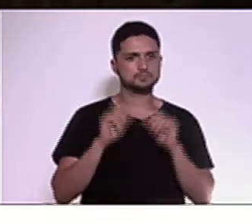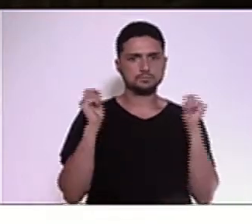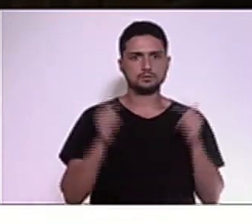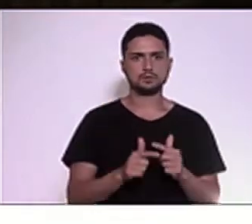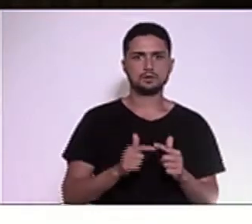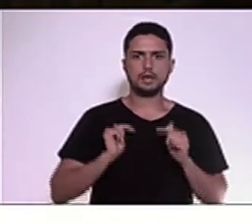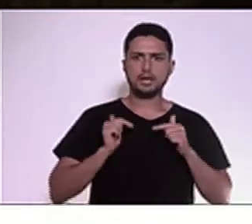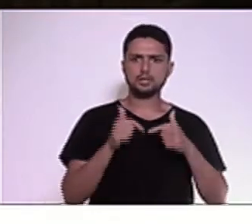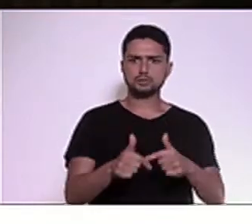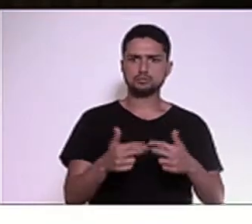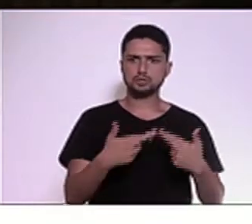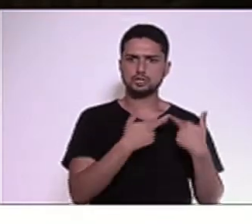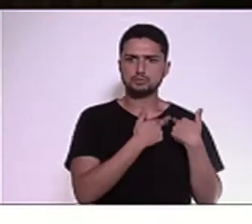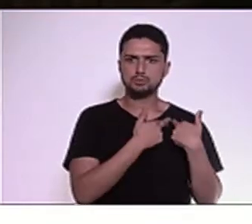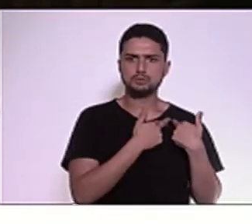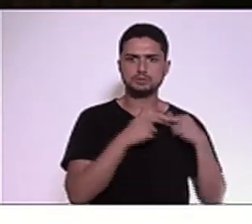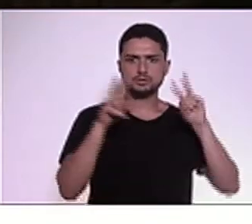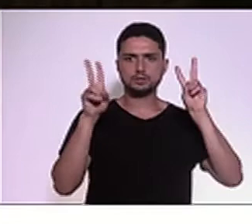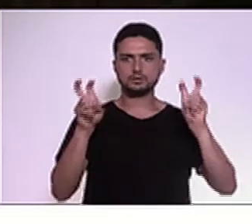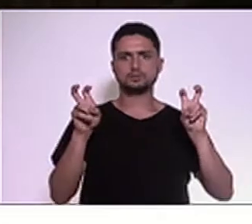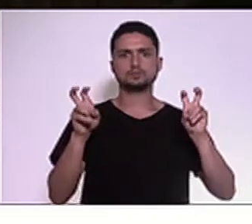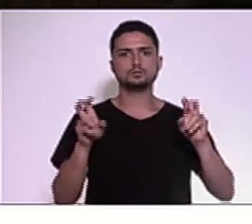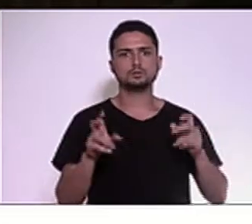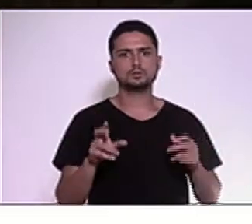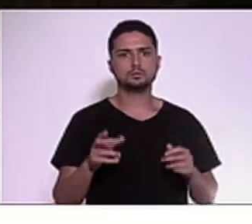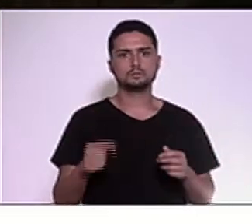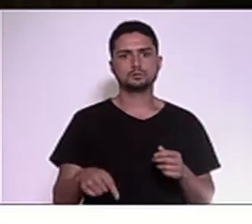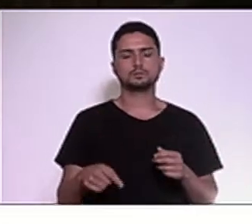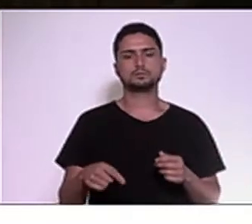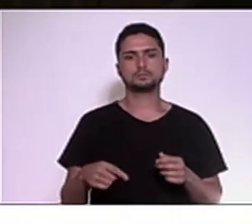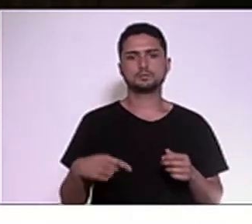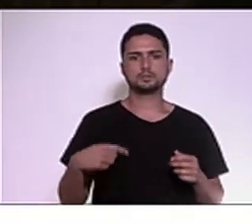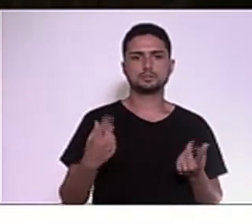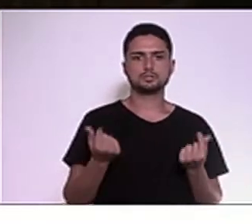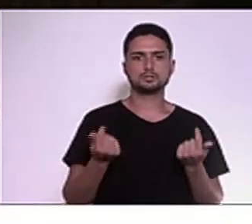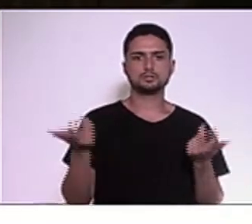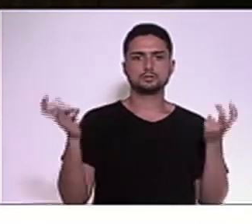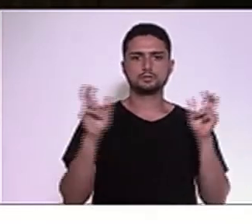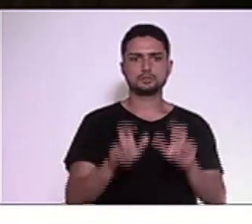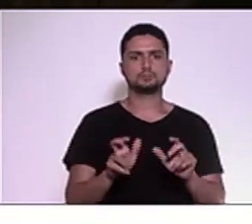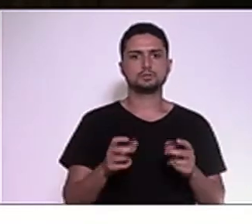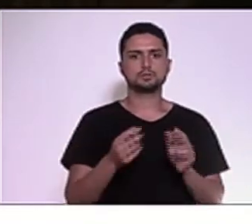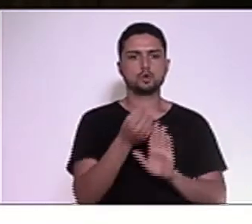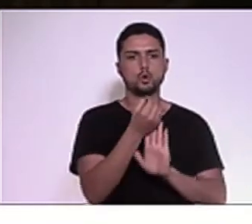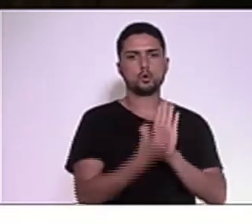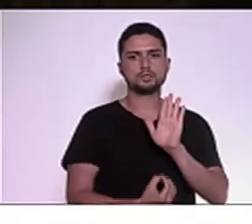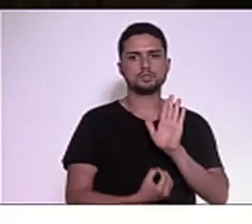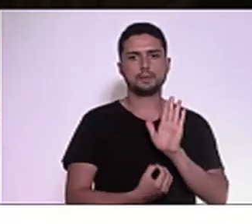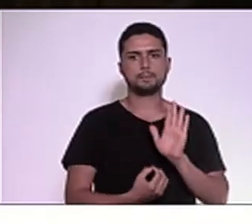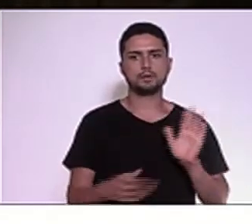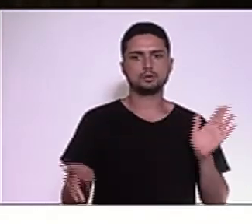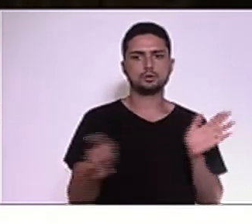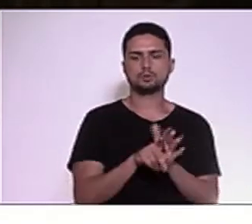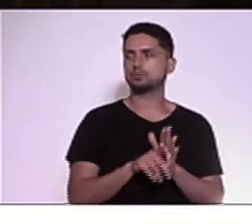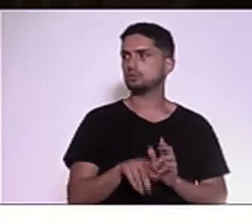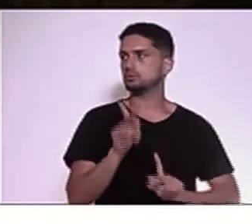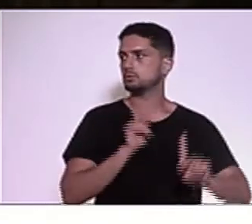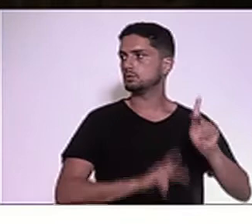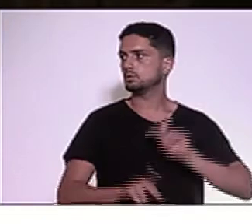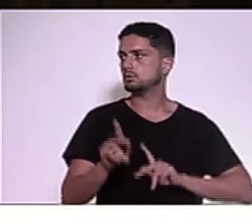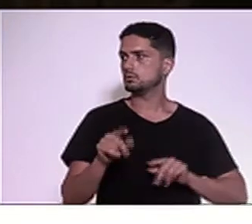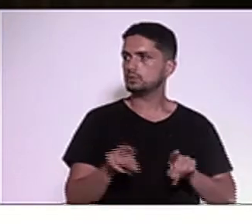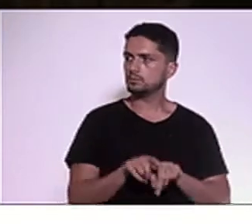atitude responsável com relação aos investimentos, ao orçamento público, mas também espera que essa